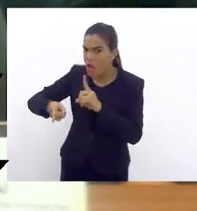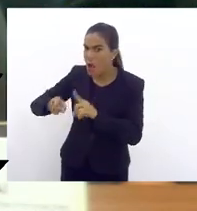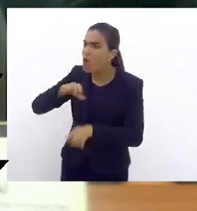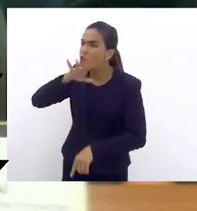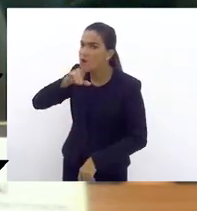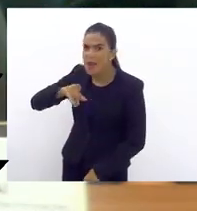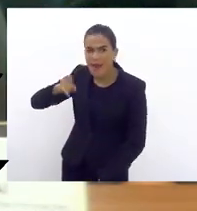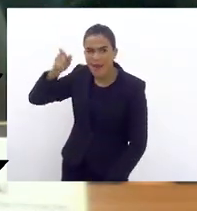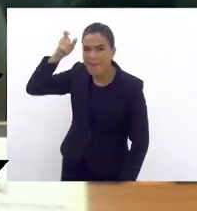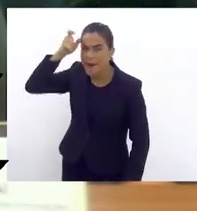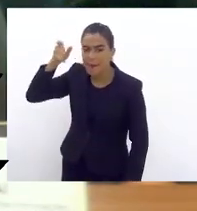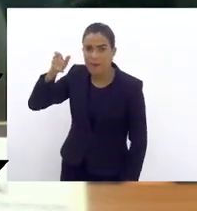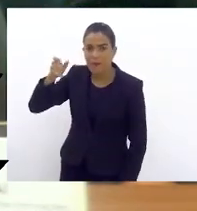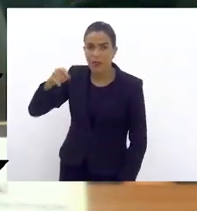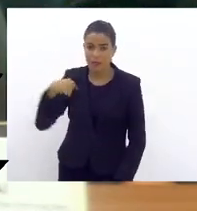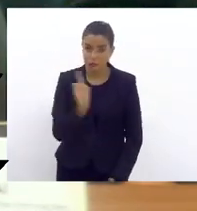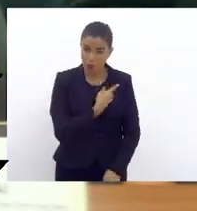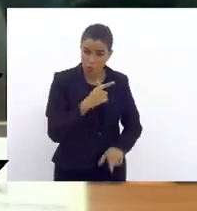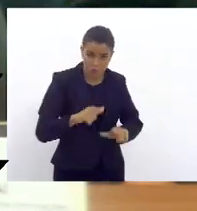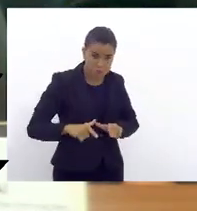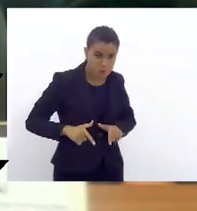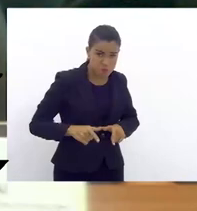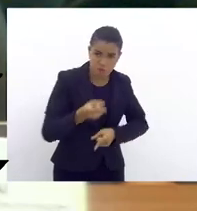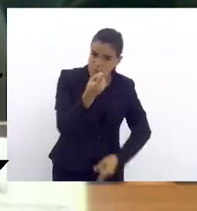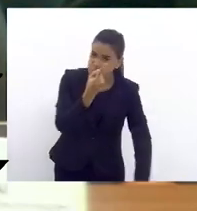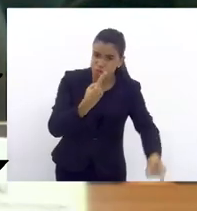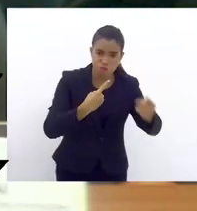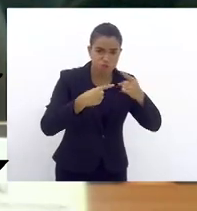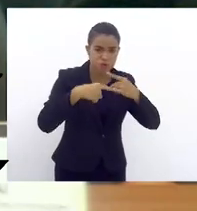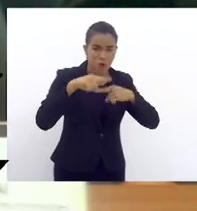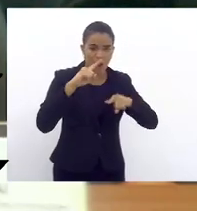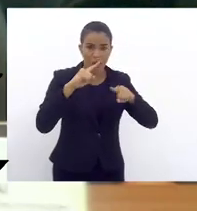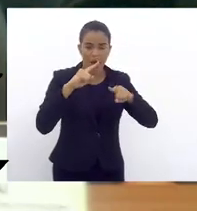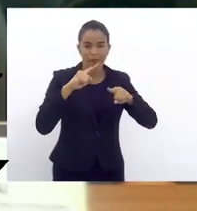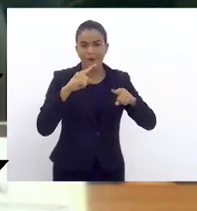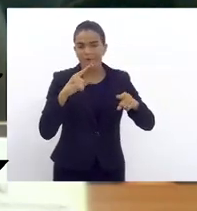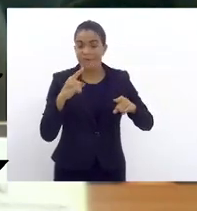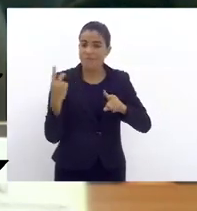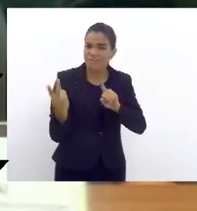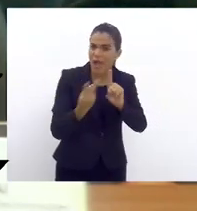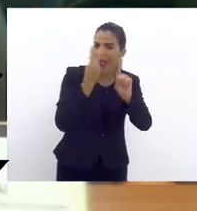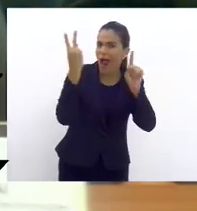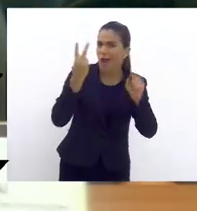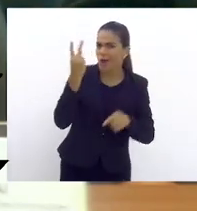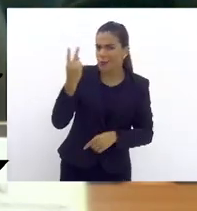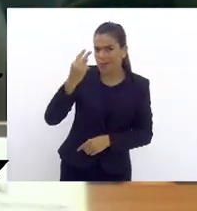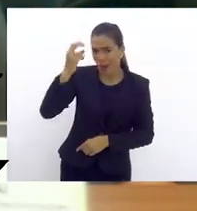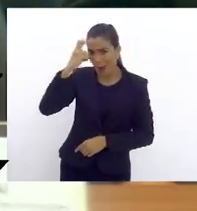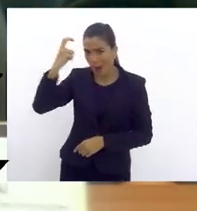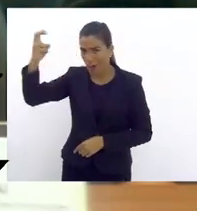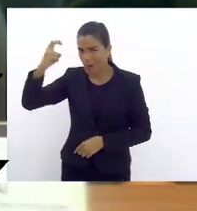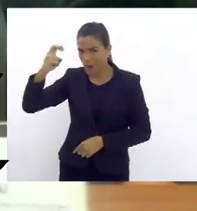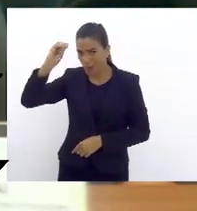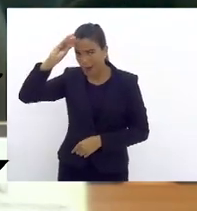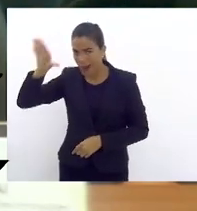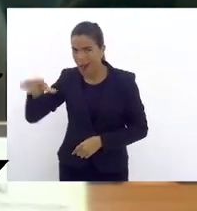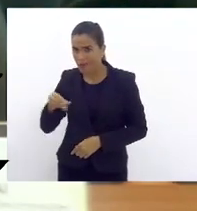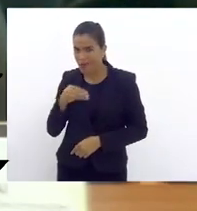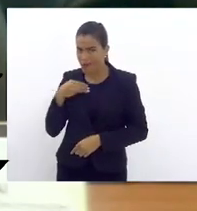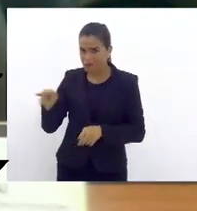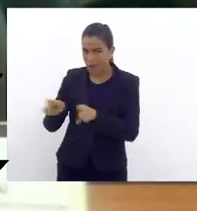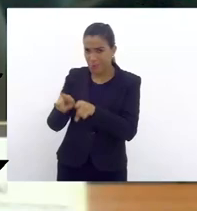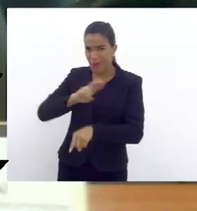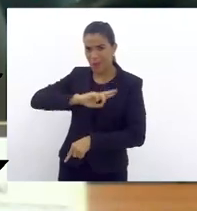né E se nós não avançarmos no sentido da valorização da nossa cultura africana da nossa